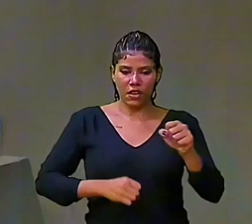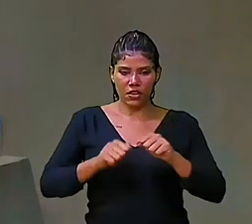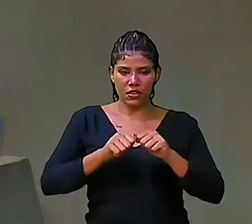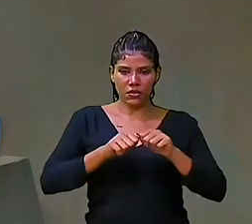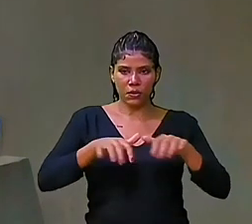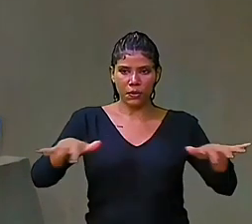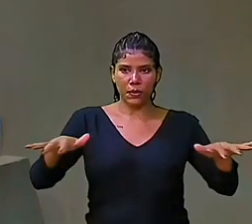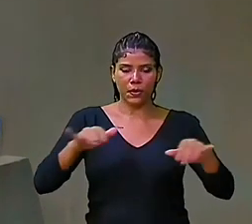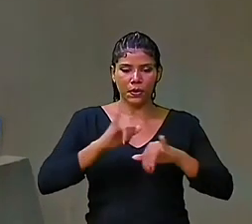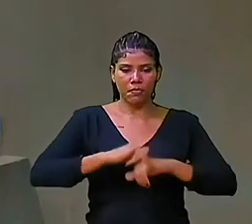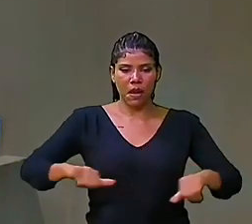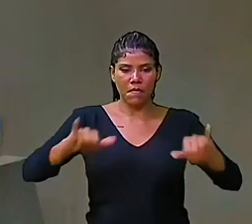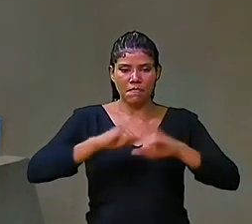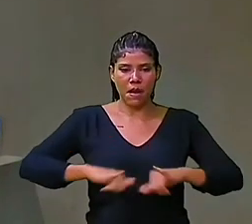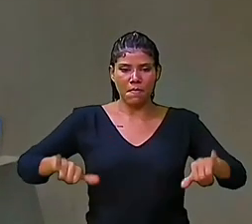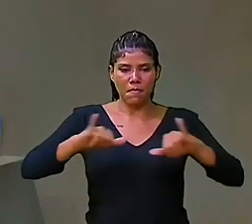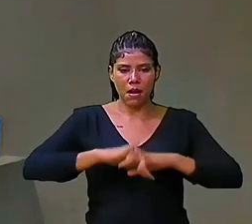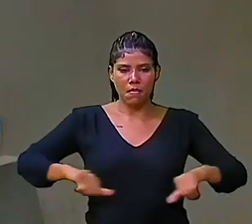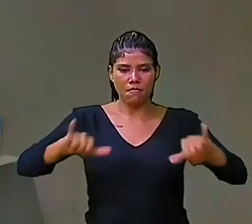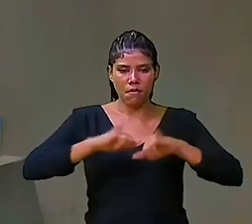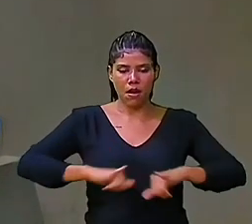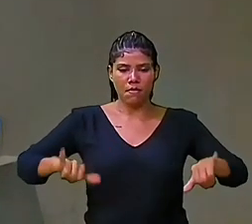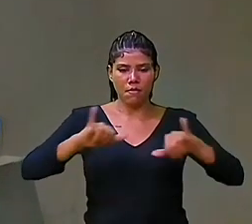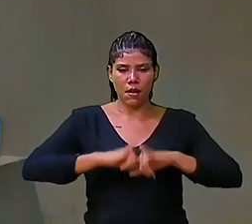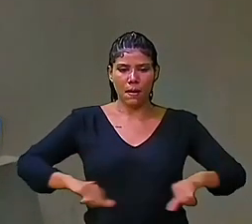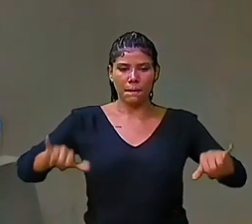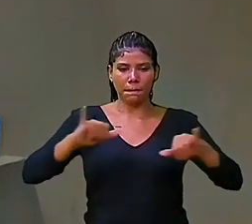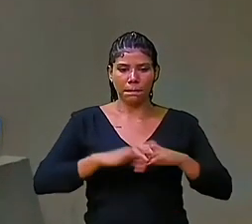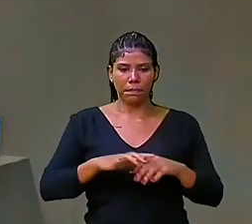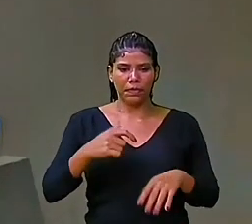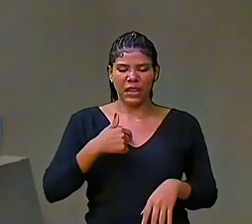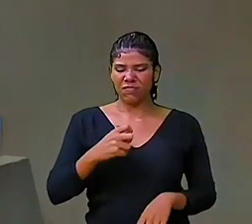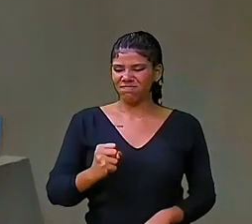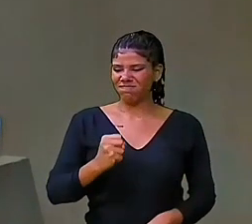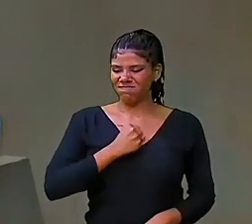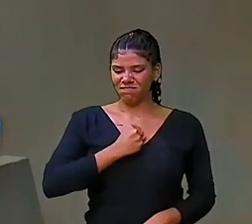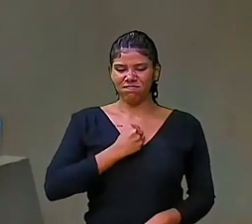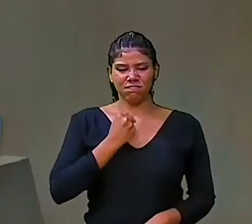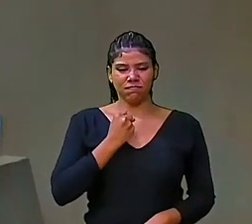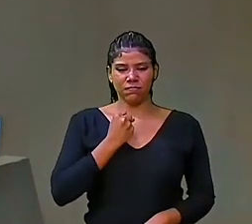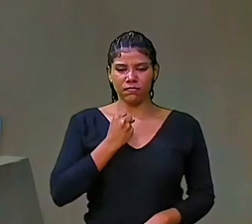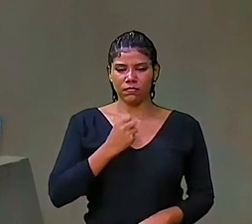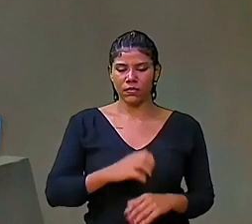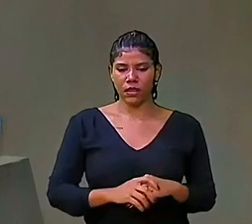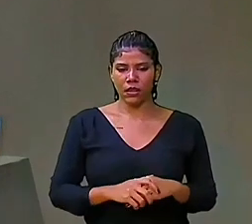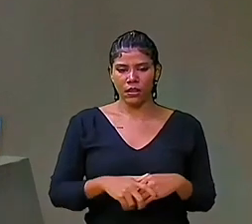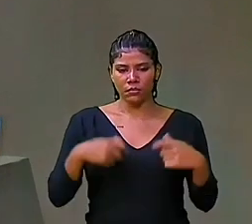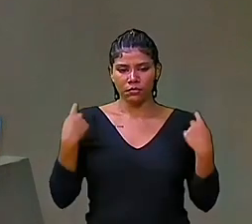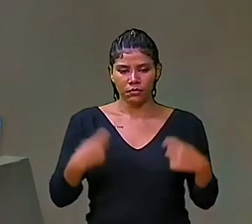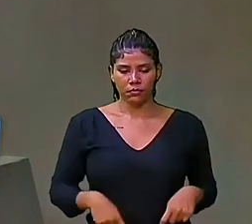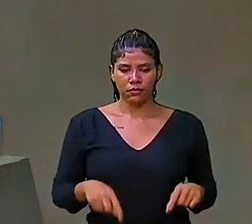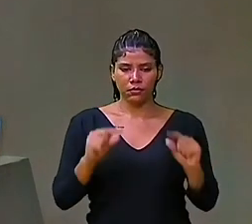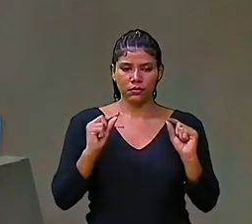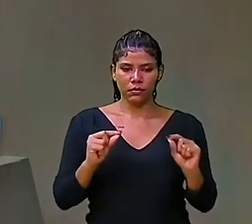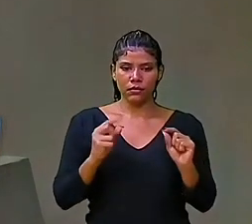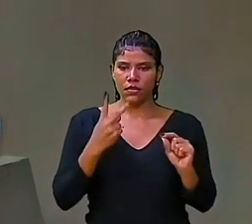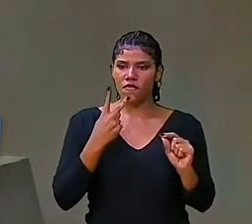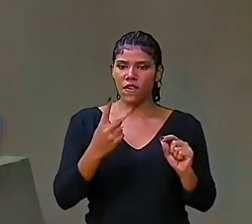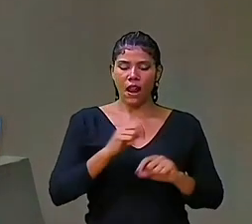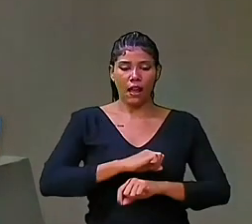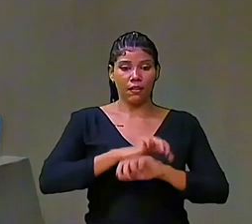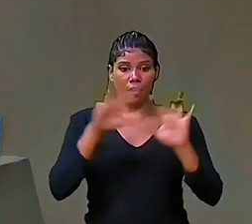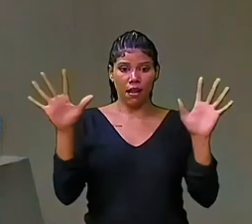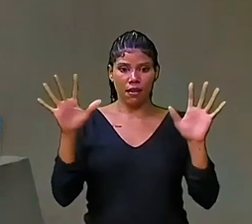Isso era uma das coisas que eu mais odiava. E é necessário que se fale para que não haja